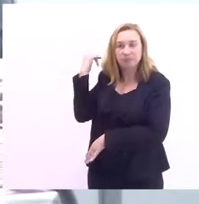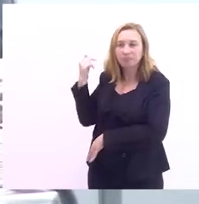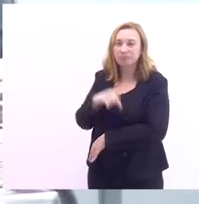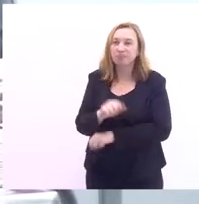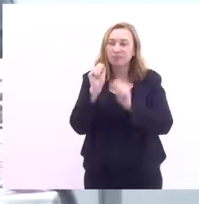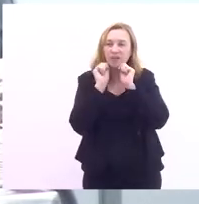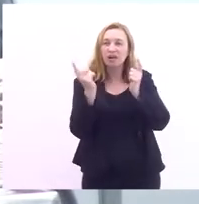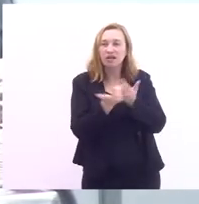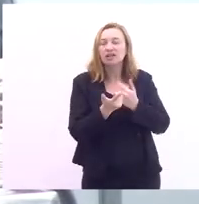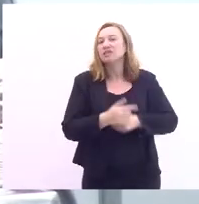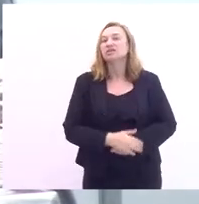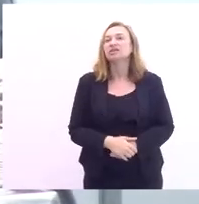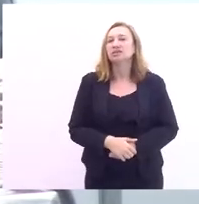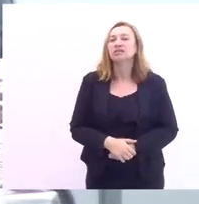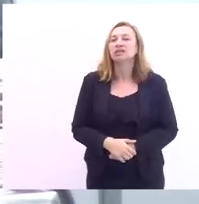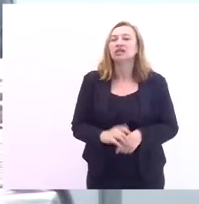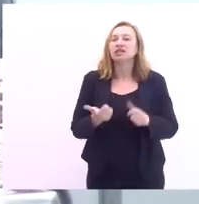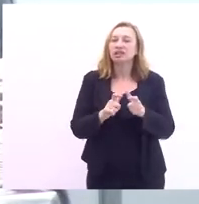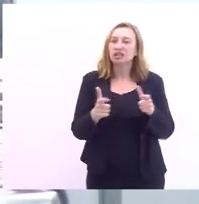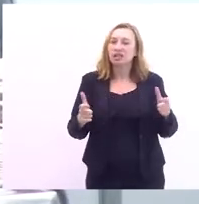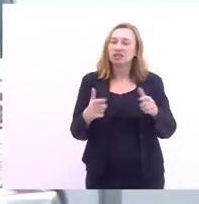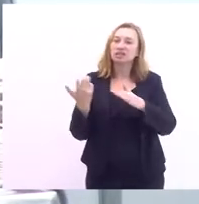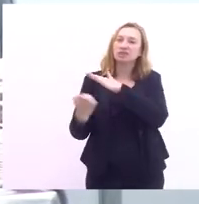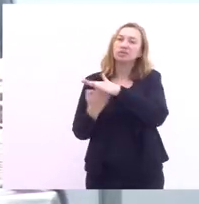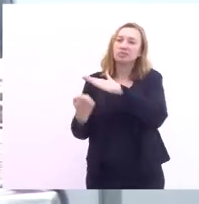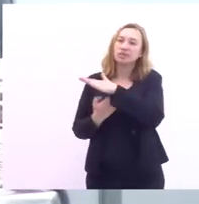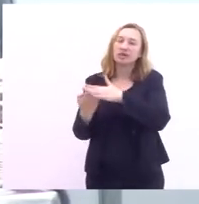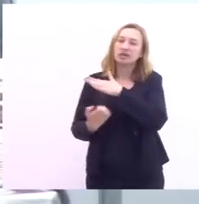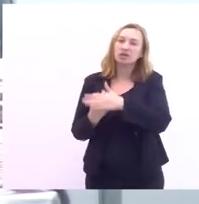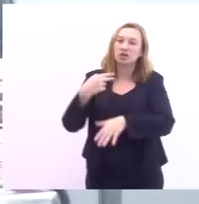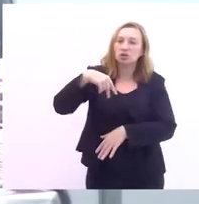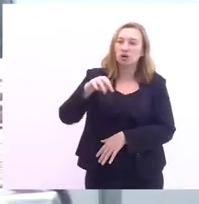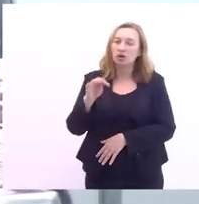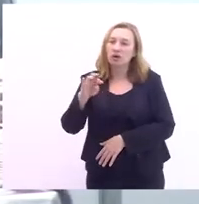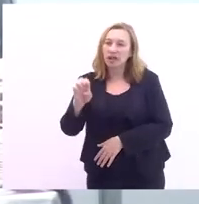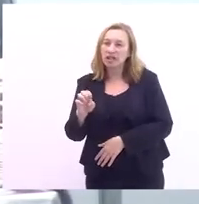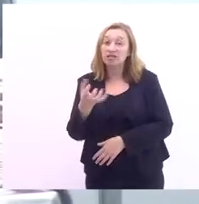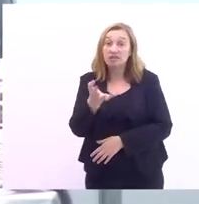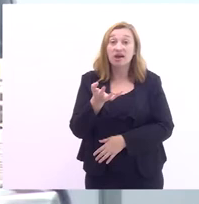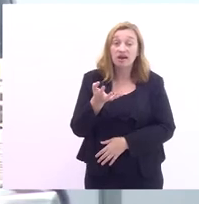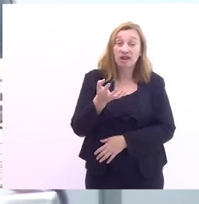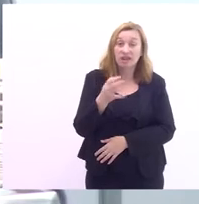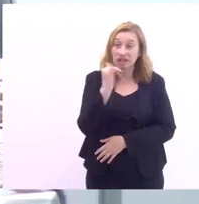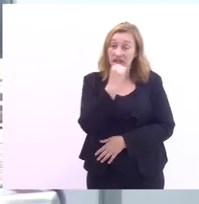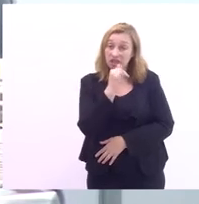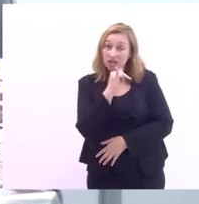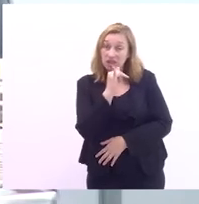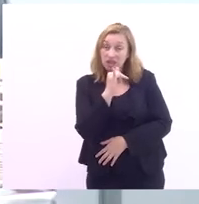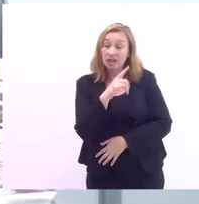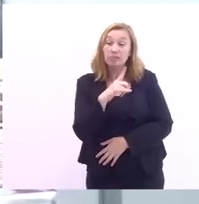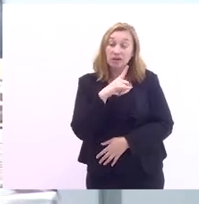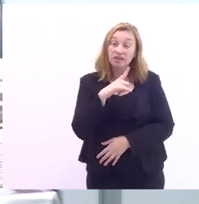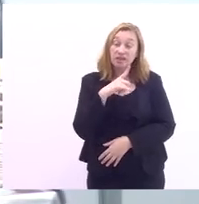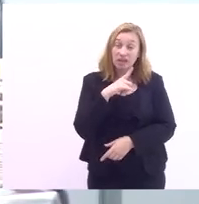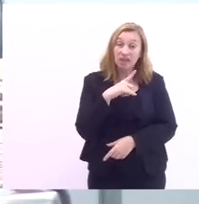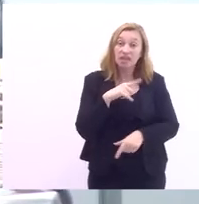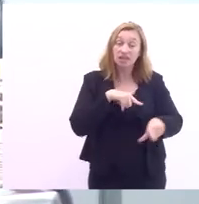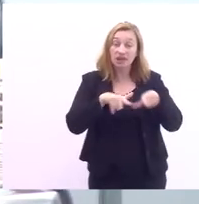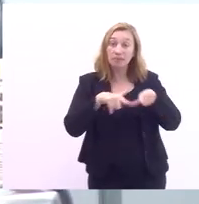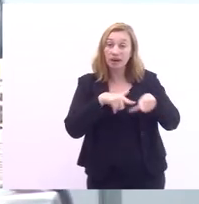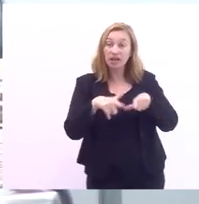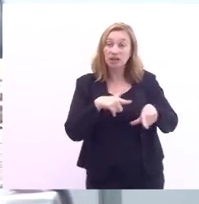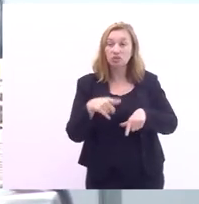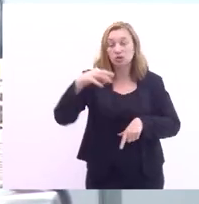Assembleia de grandes empresas do Noroeste do Estado querendo energia para gerar emprego no Noroeste, que tanto precisa de